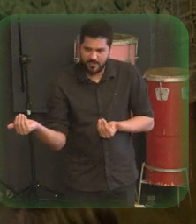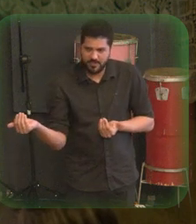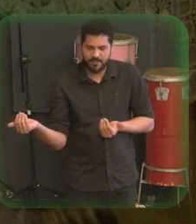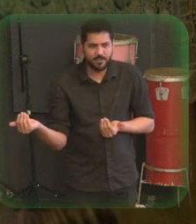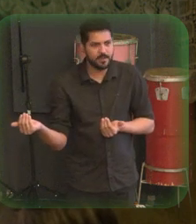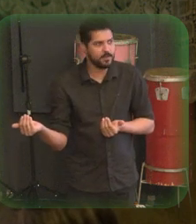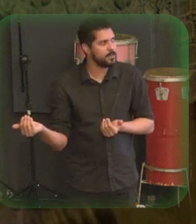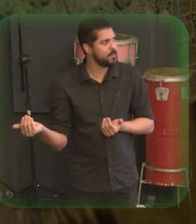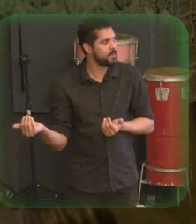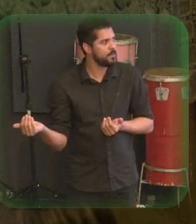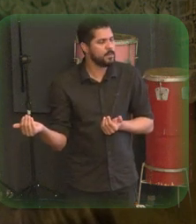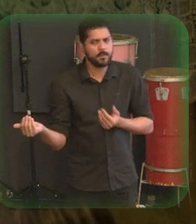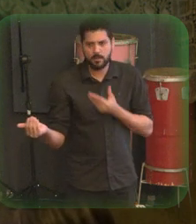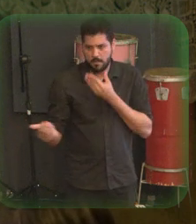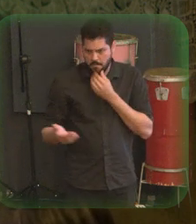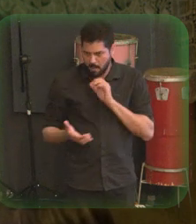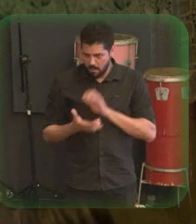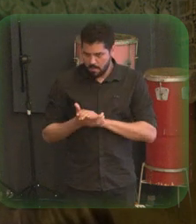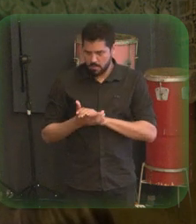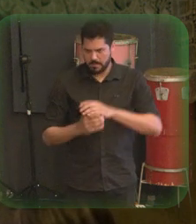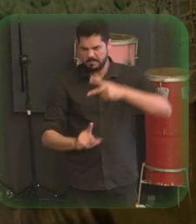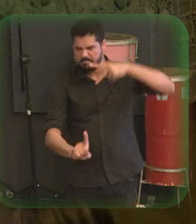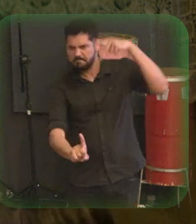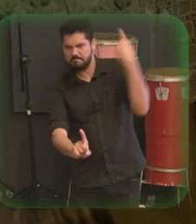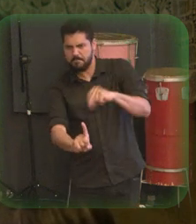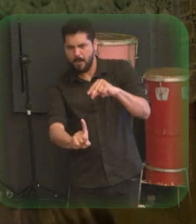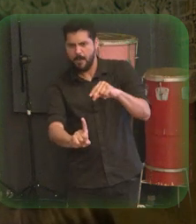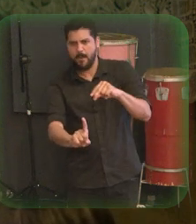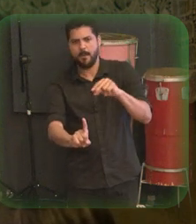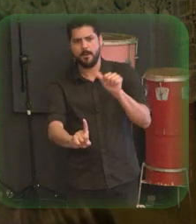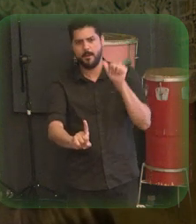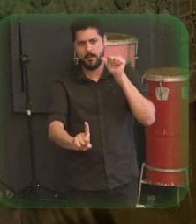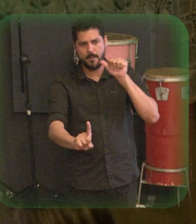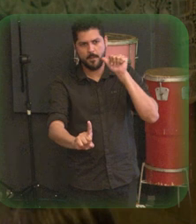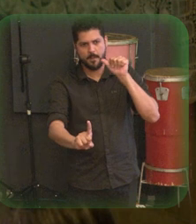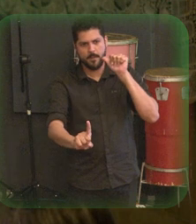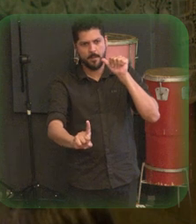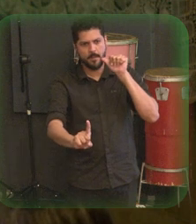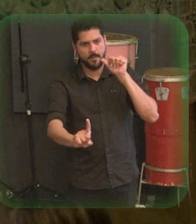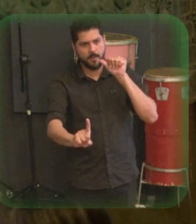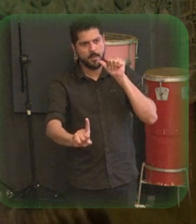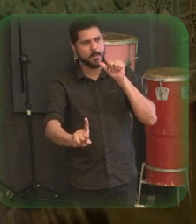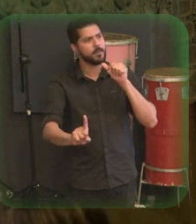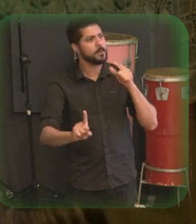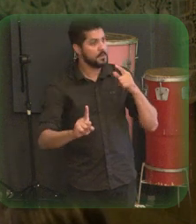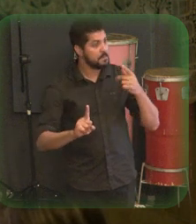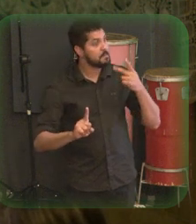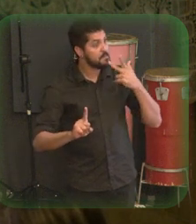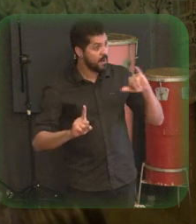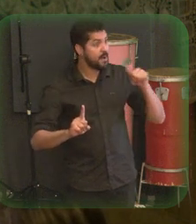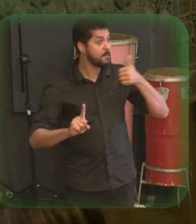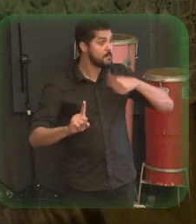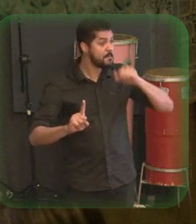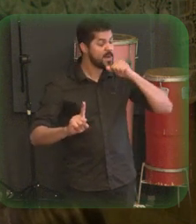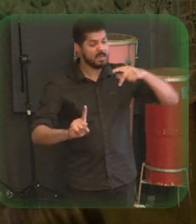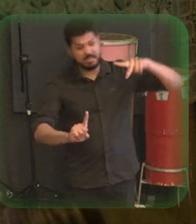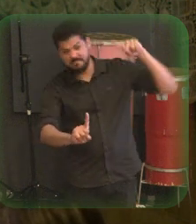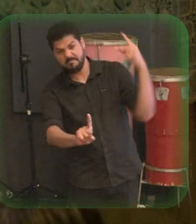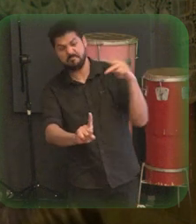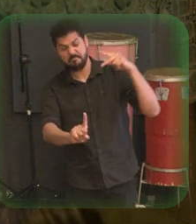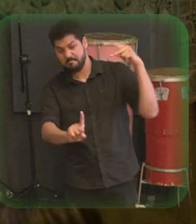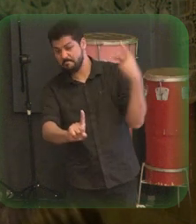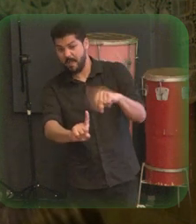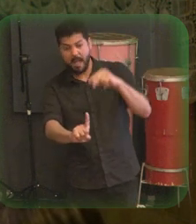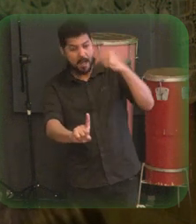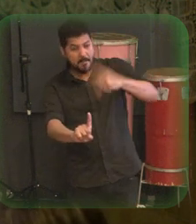o marido bater na mulher, dar corretivo na mulher, os pais baterem nos filhos,